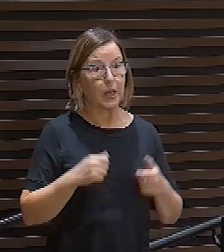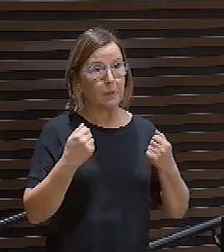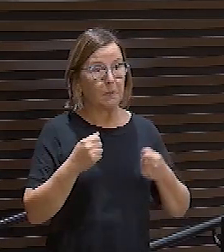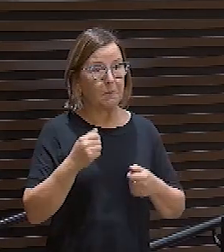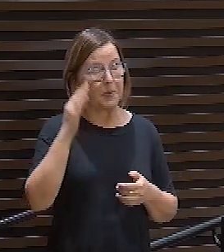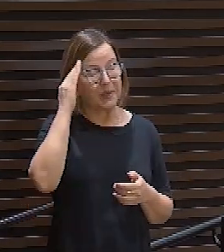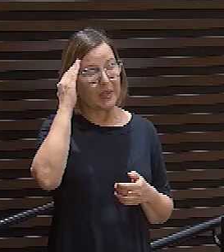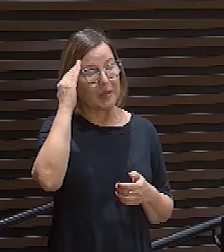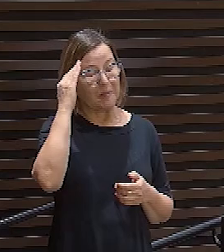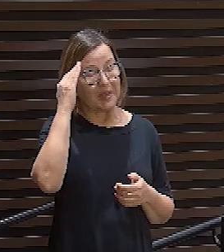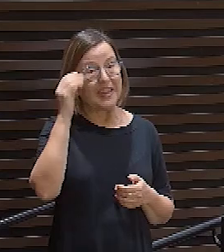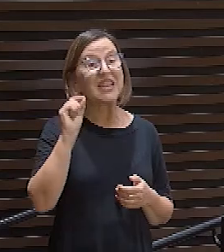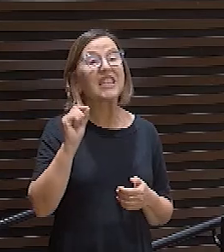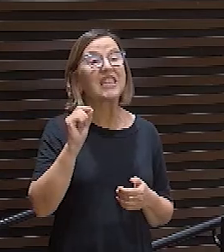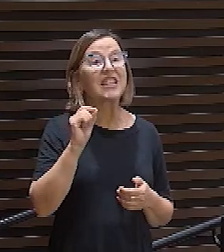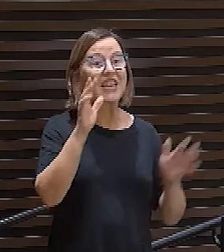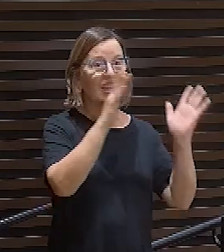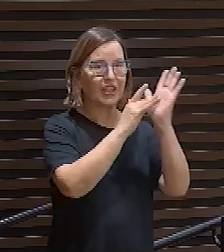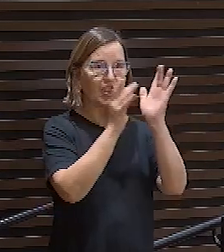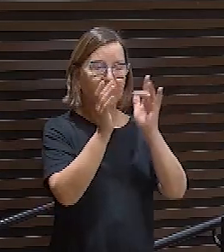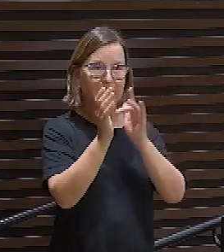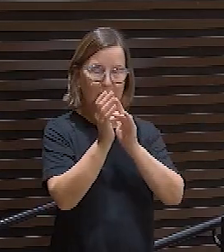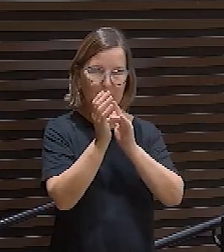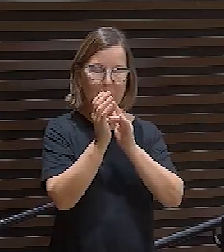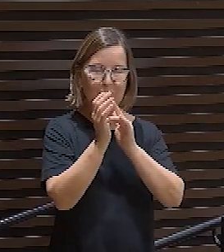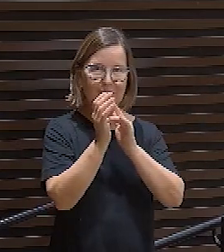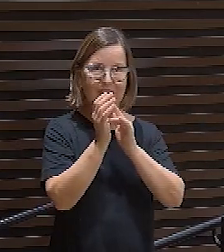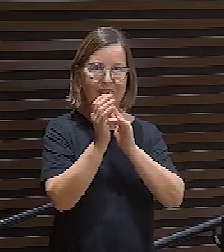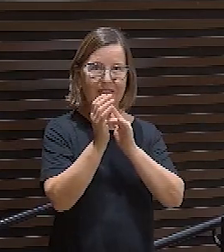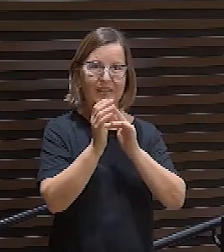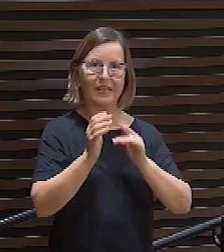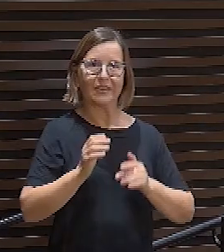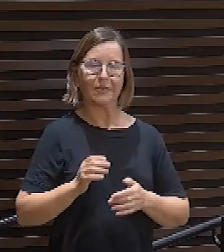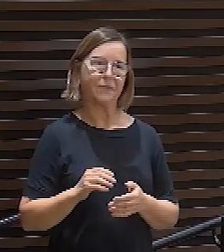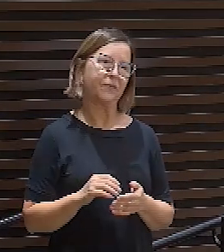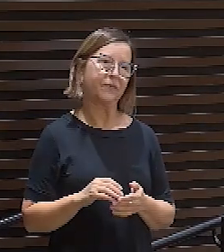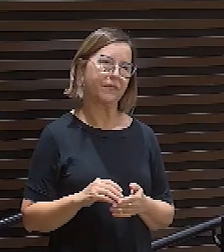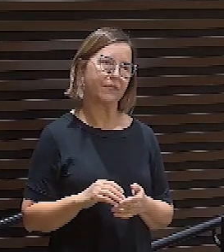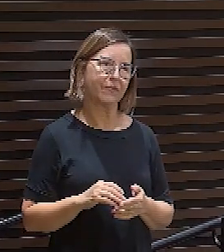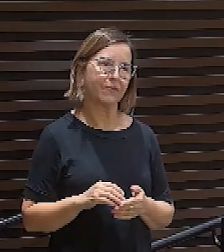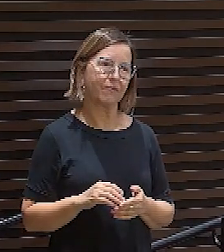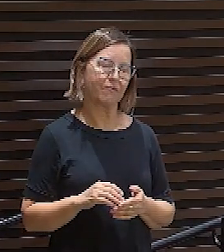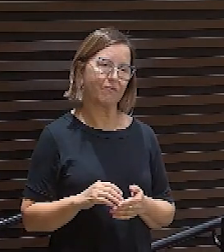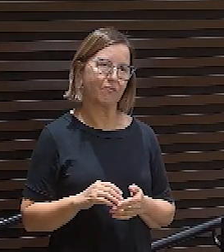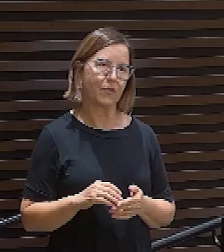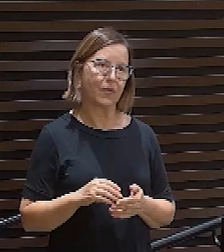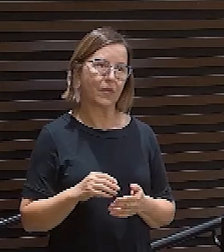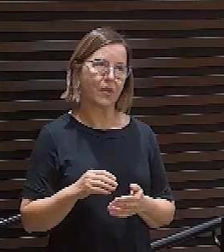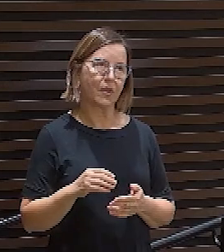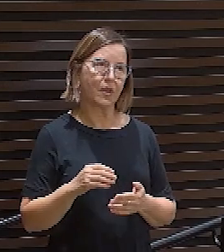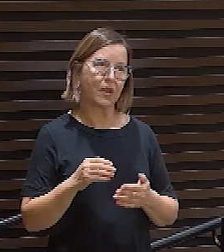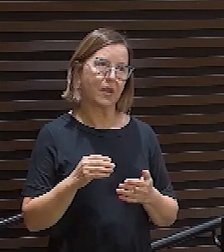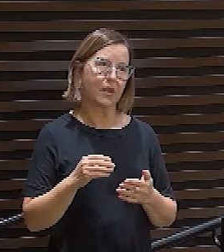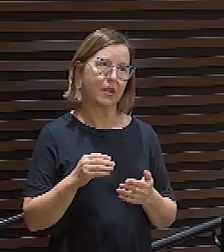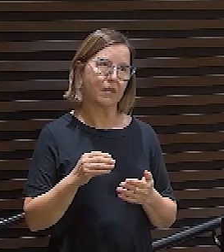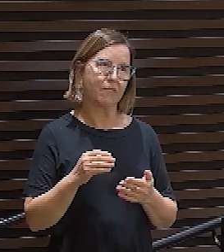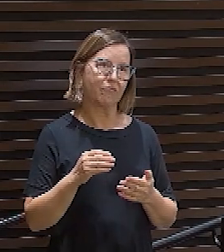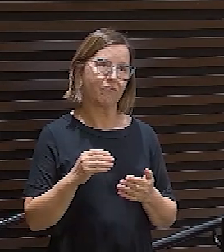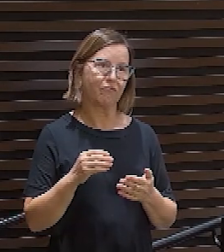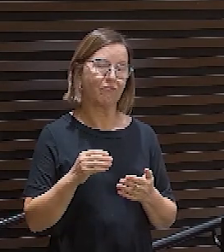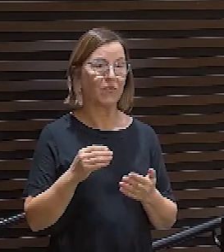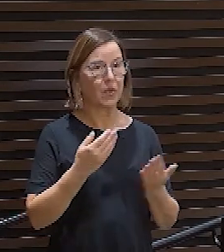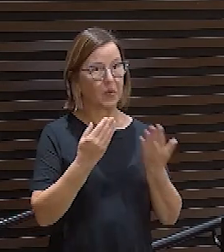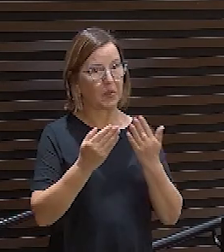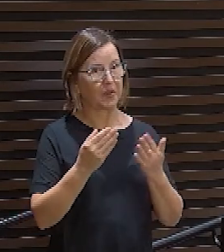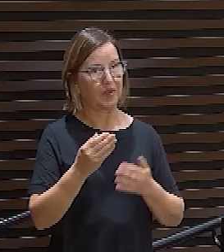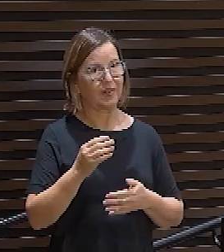na sequência. Veja, o versículo 15, ele vai dizer quem é Jesus com relação ao Pai, a Deus. Ele vai falar que ele é a imagem